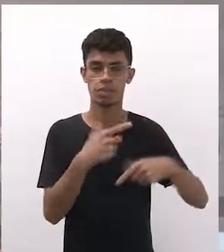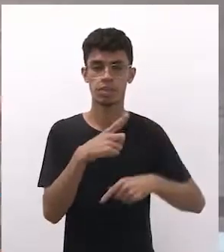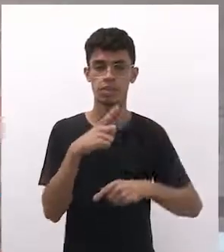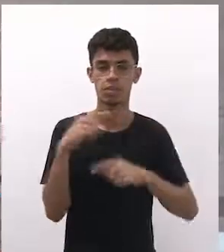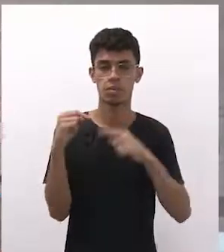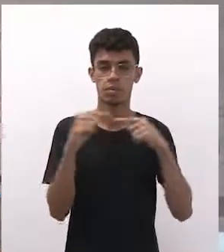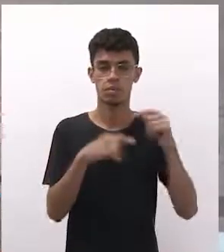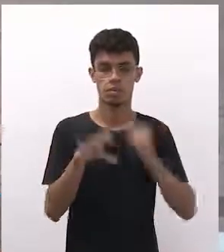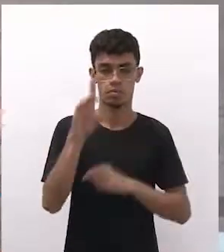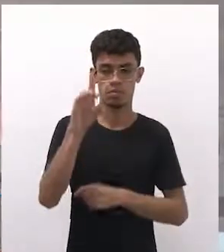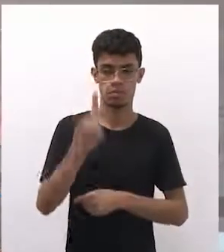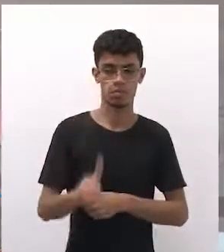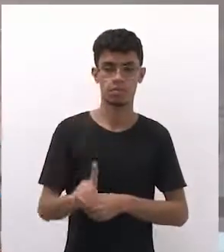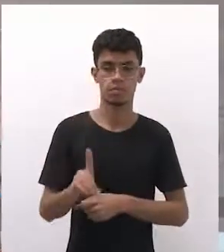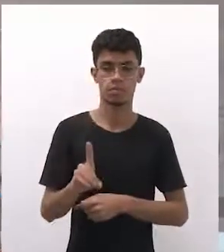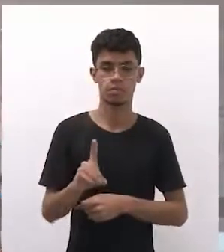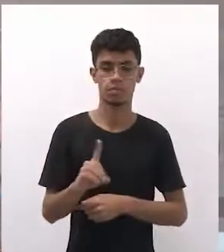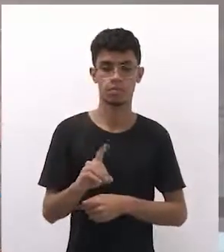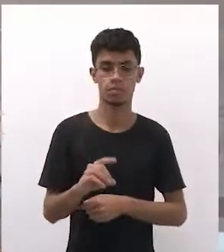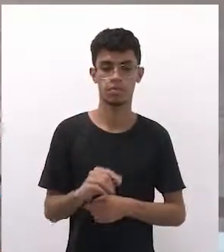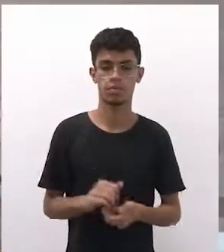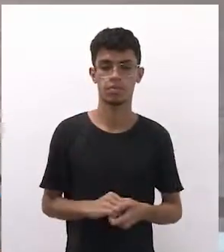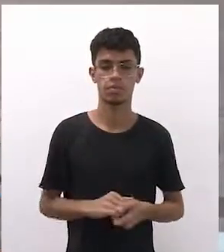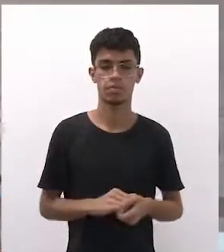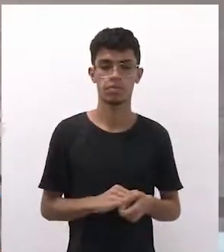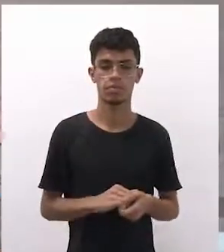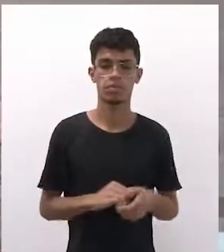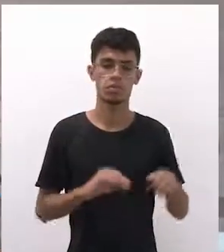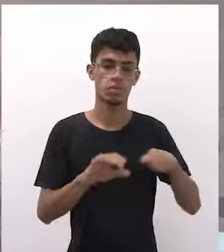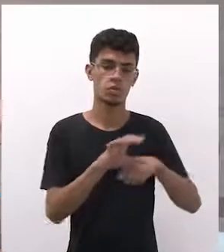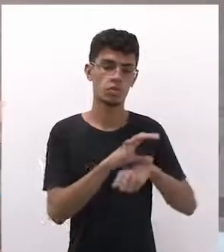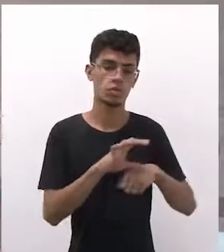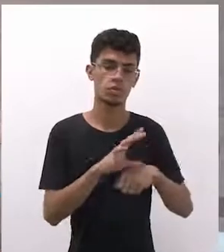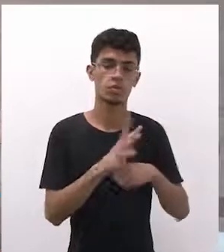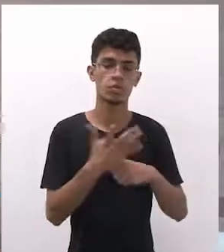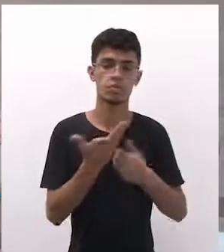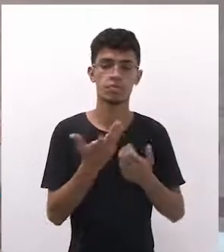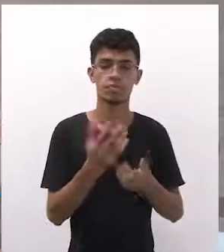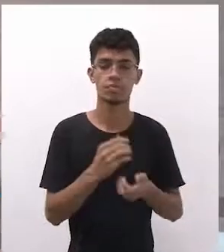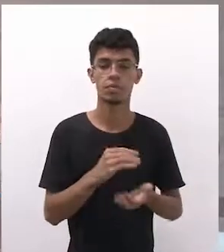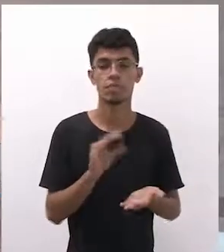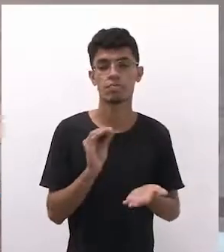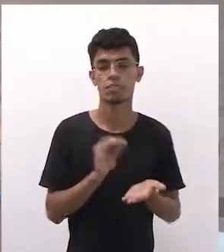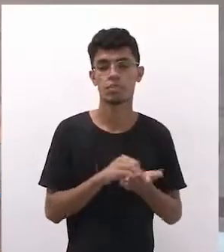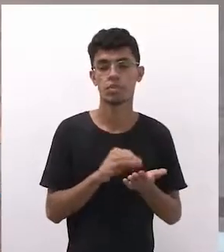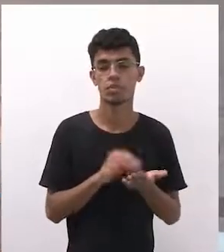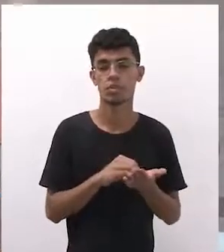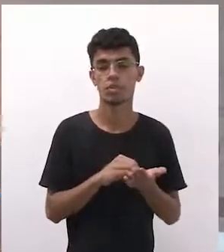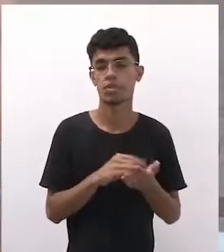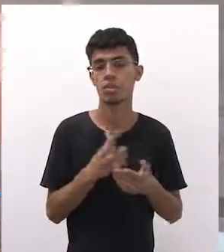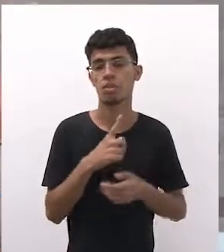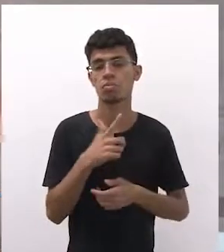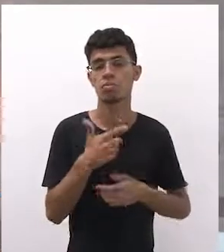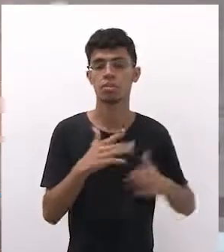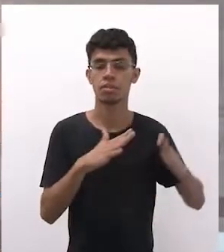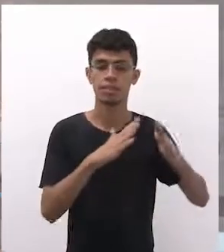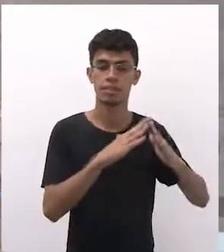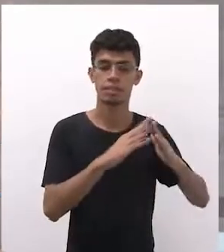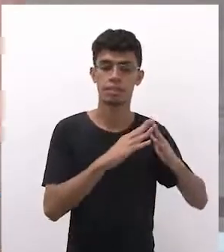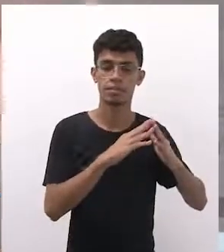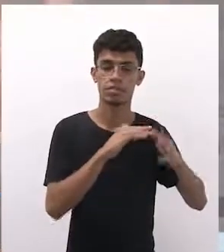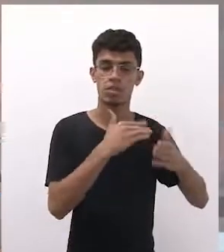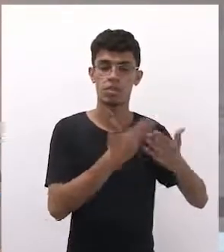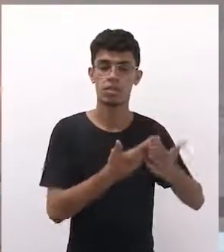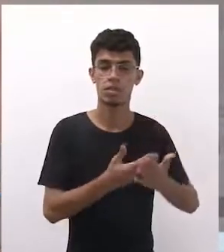com as nossas omissões estatais, né? Um deles é a falta de creche pública, que muitas vezes obriga, né, essas